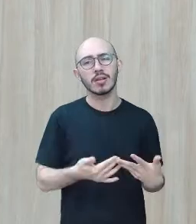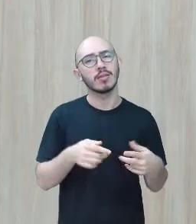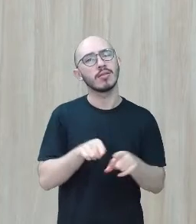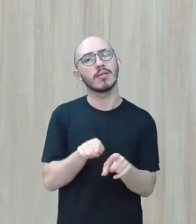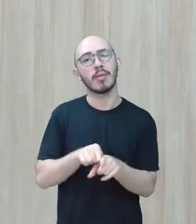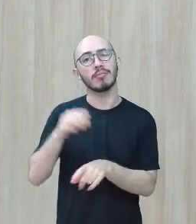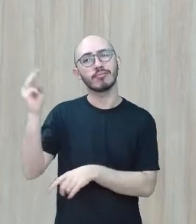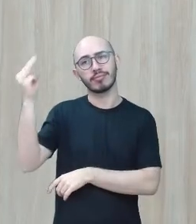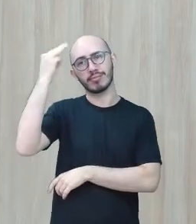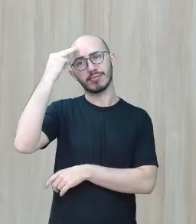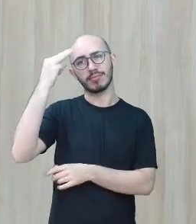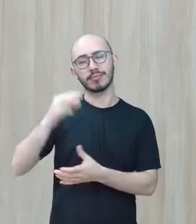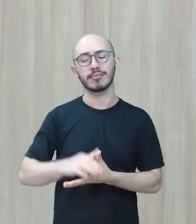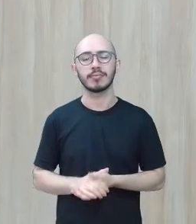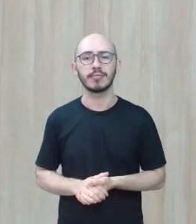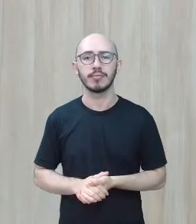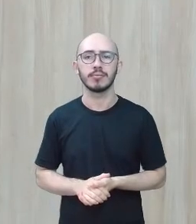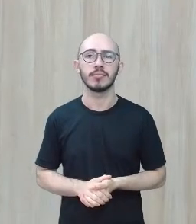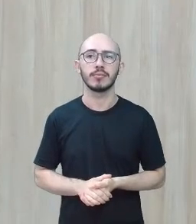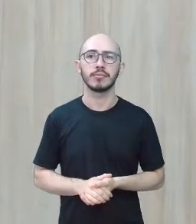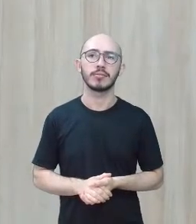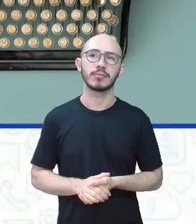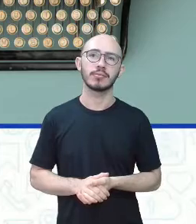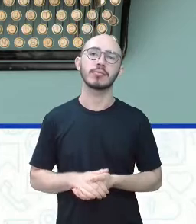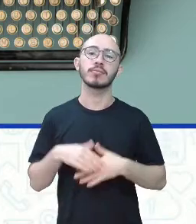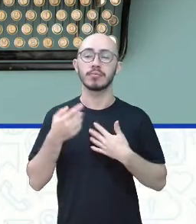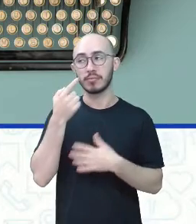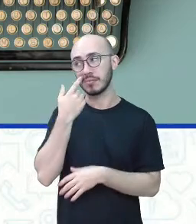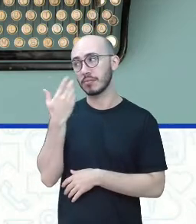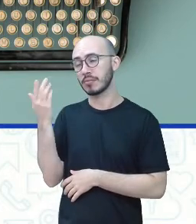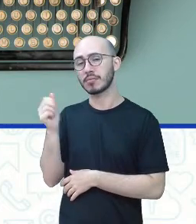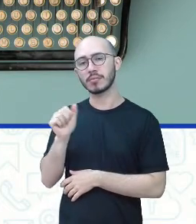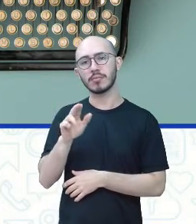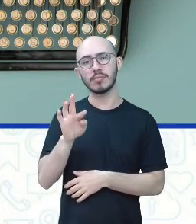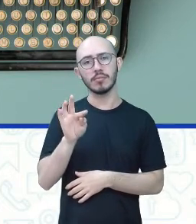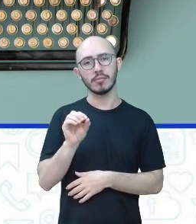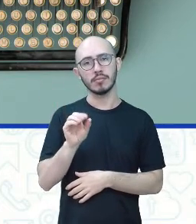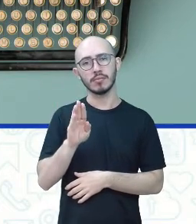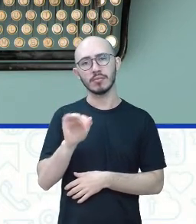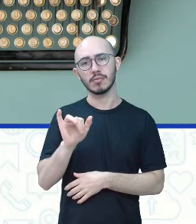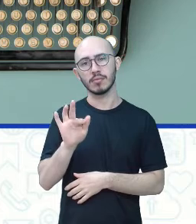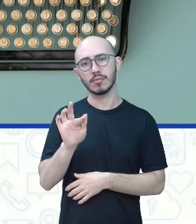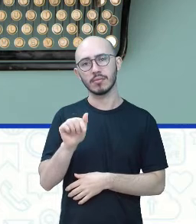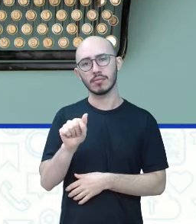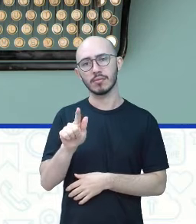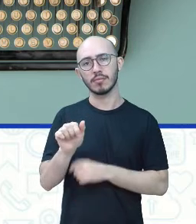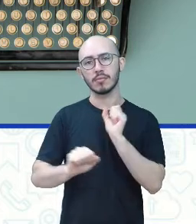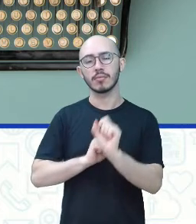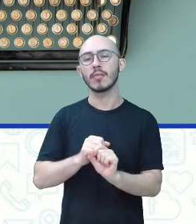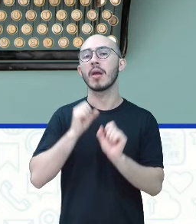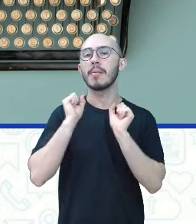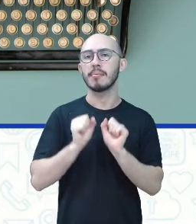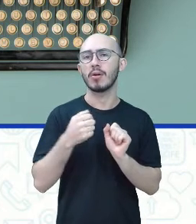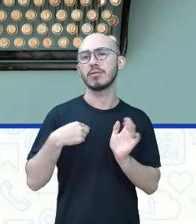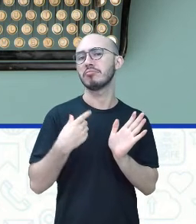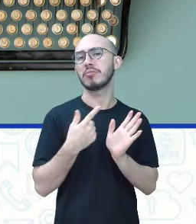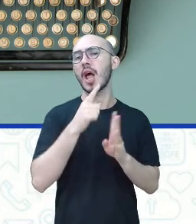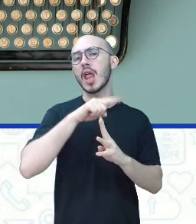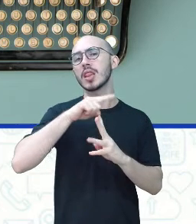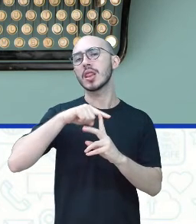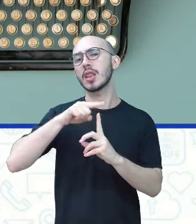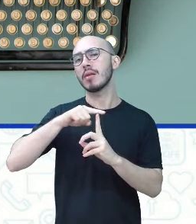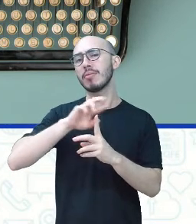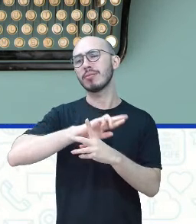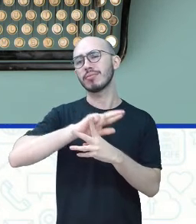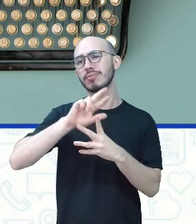essas memórias. As autobiografias, importante saber, podem assumir diversos formatos,